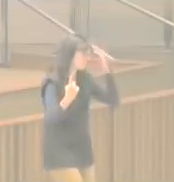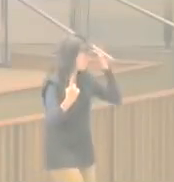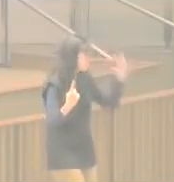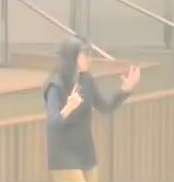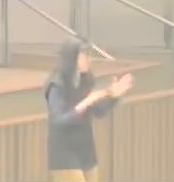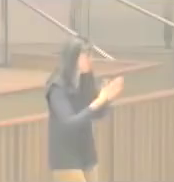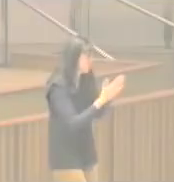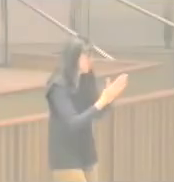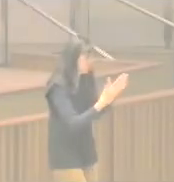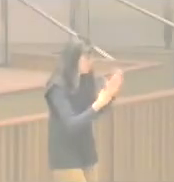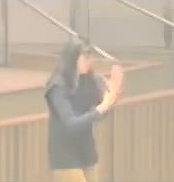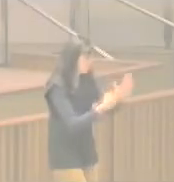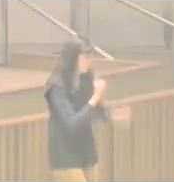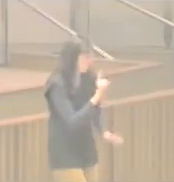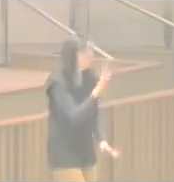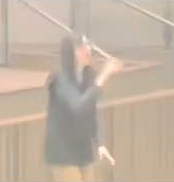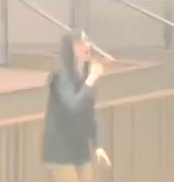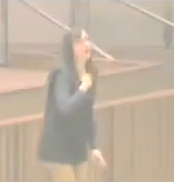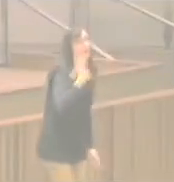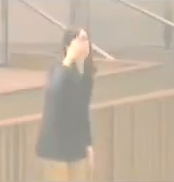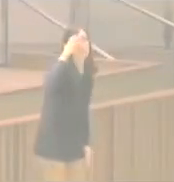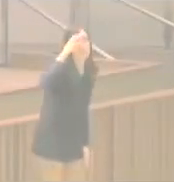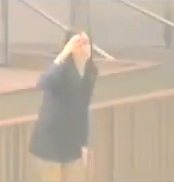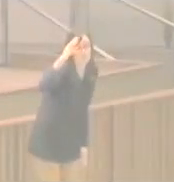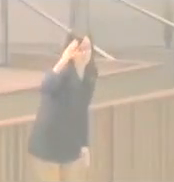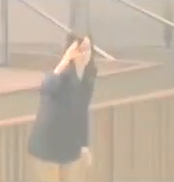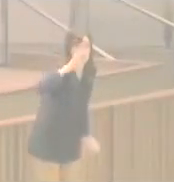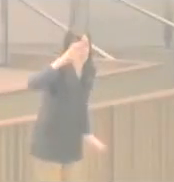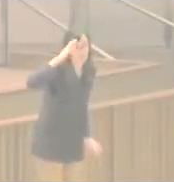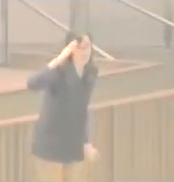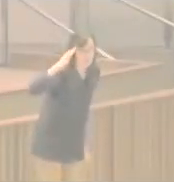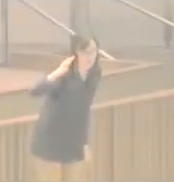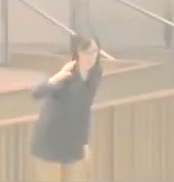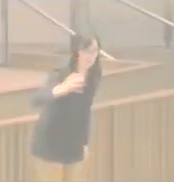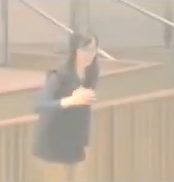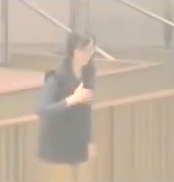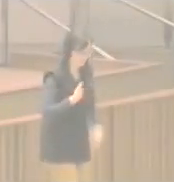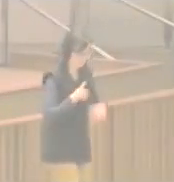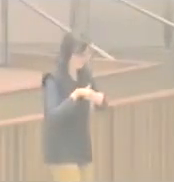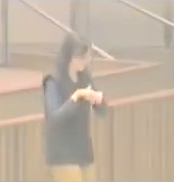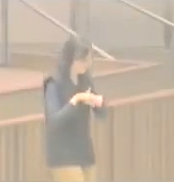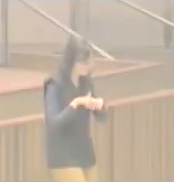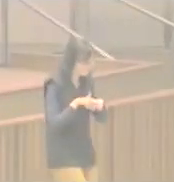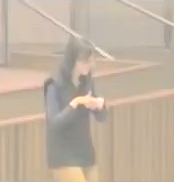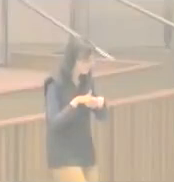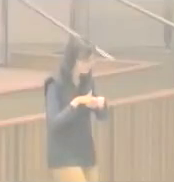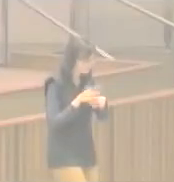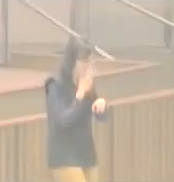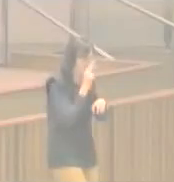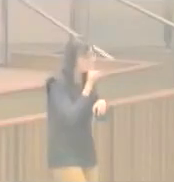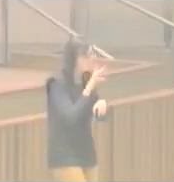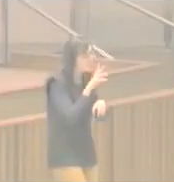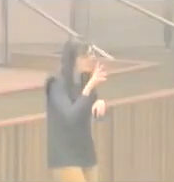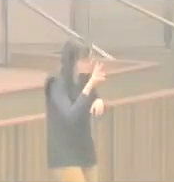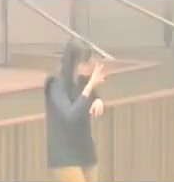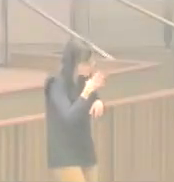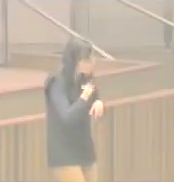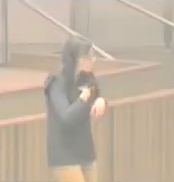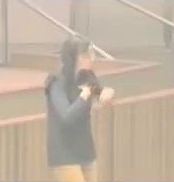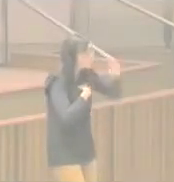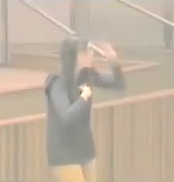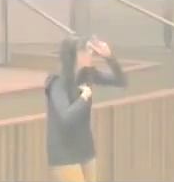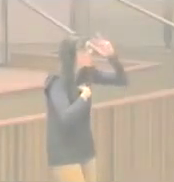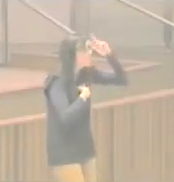muito provavelmente, eu imagino, que esse homem simplesmente se lembrou